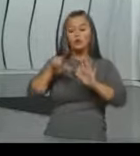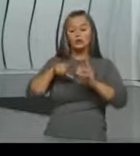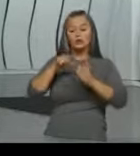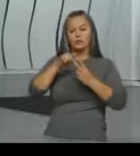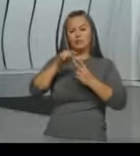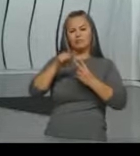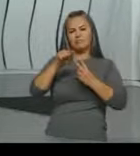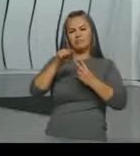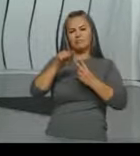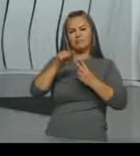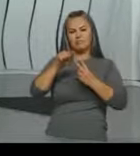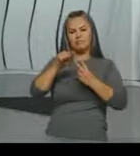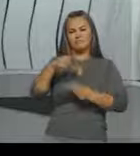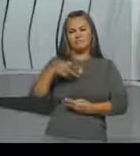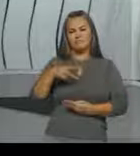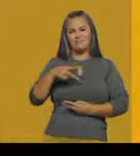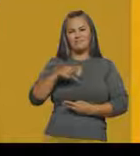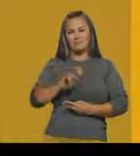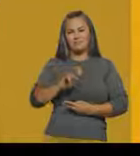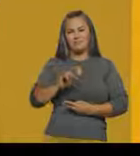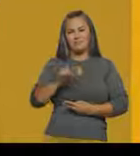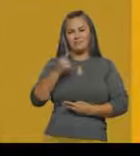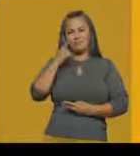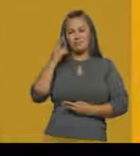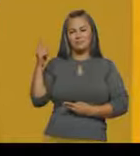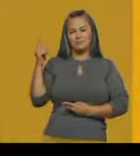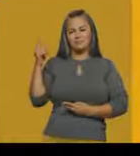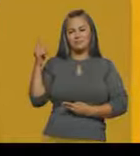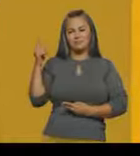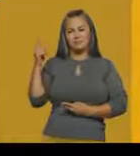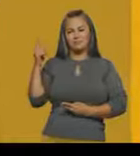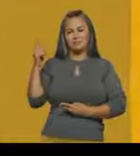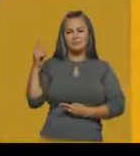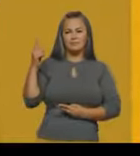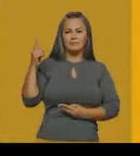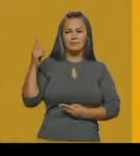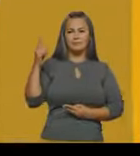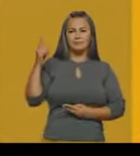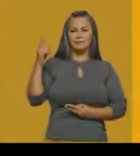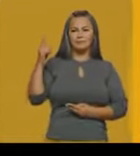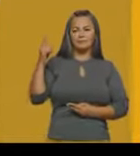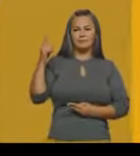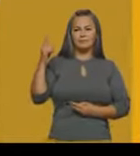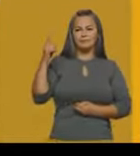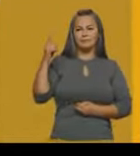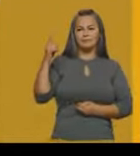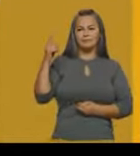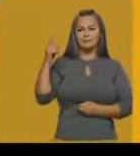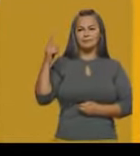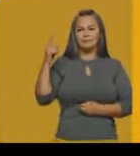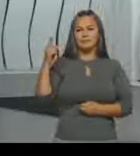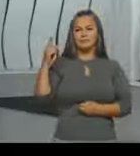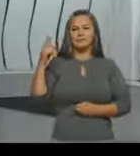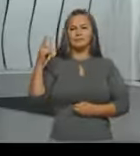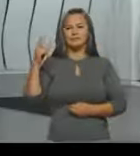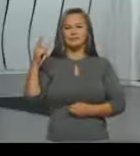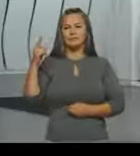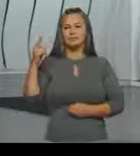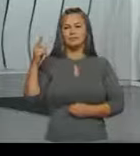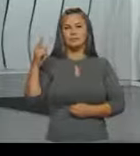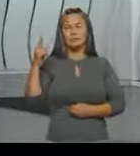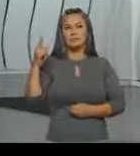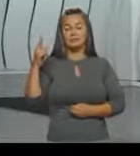vai ficar aqui, ó, pi, pi, pi. Dá vontade até de pular